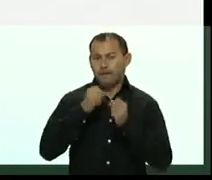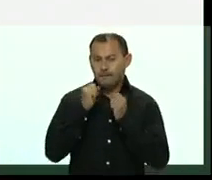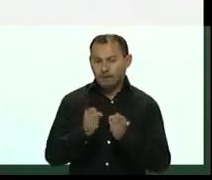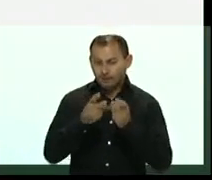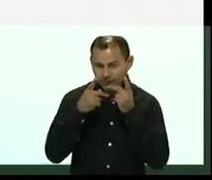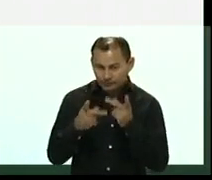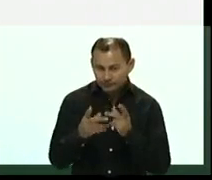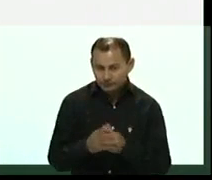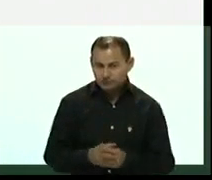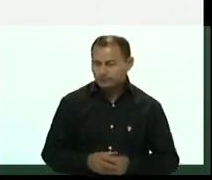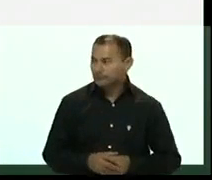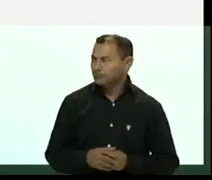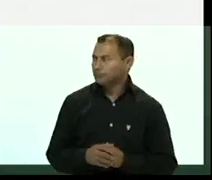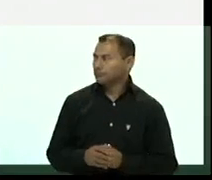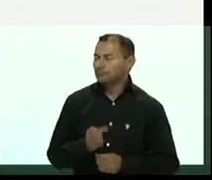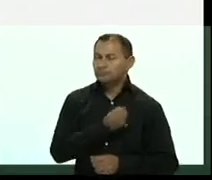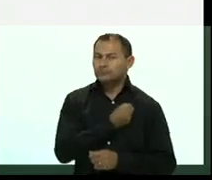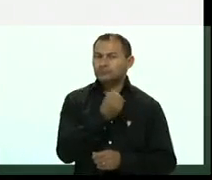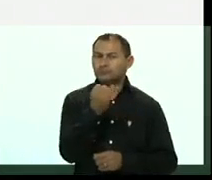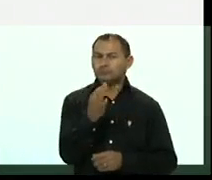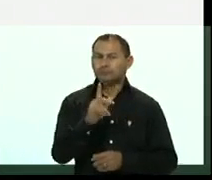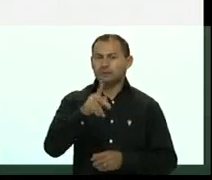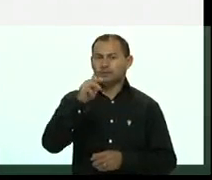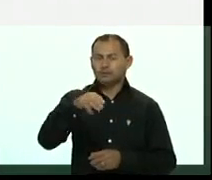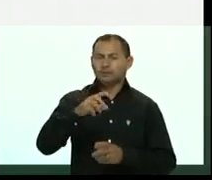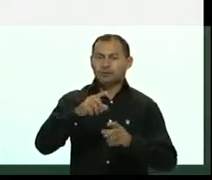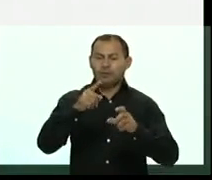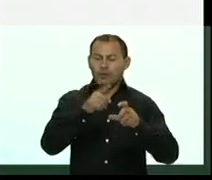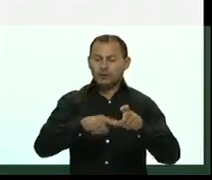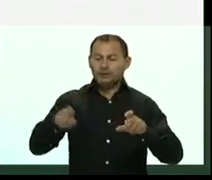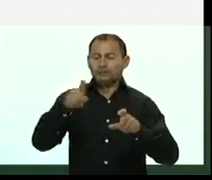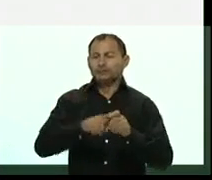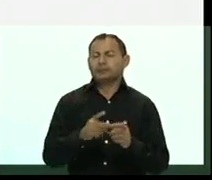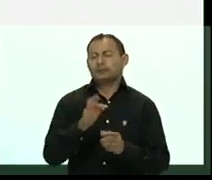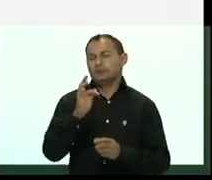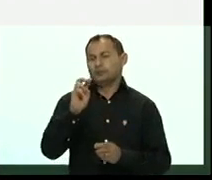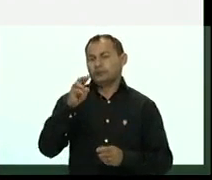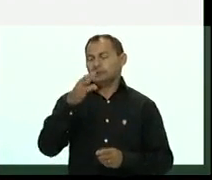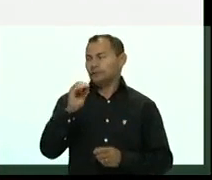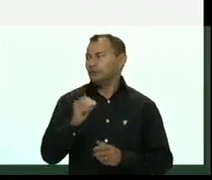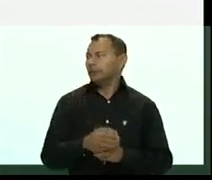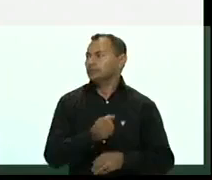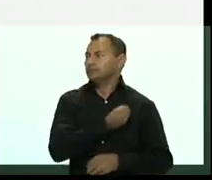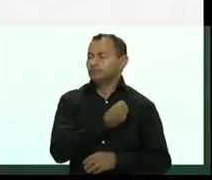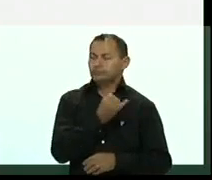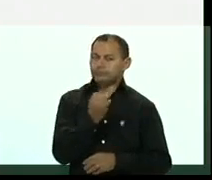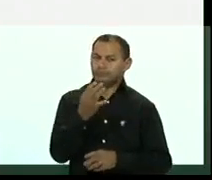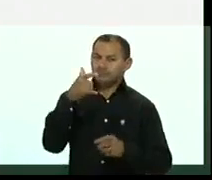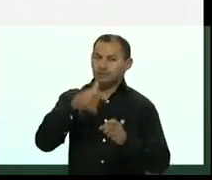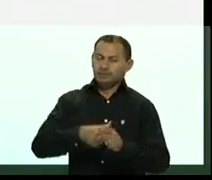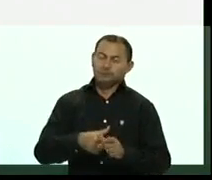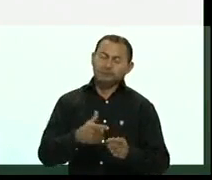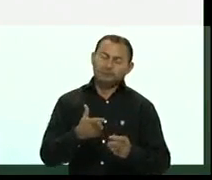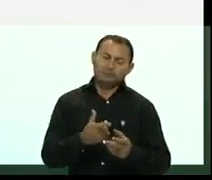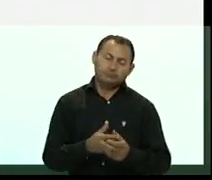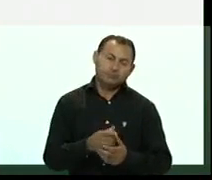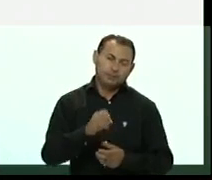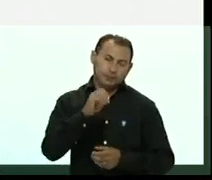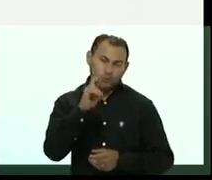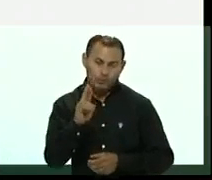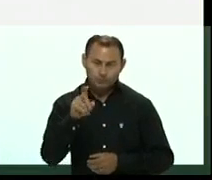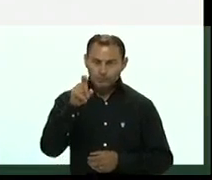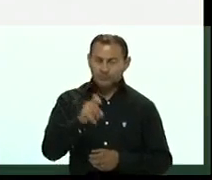dizer que a quantidade de quilômetro rodado está em função da quantidade de litros de combustível.